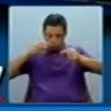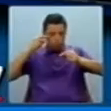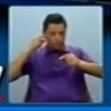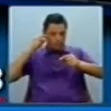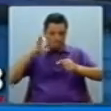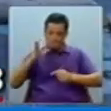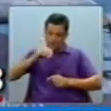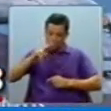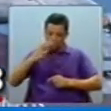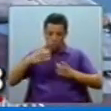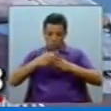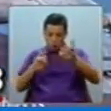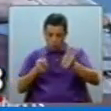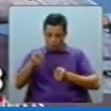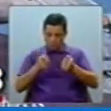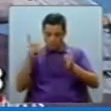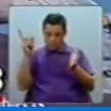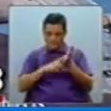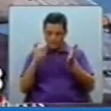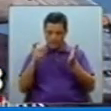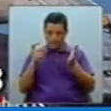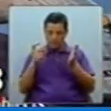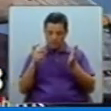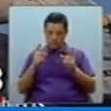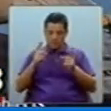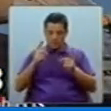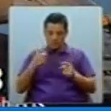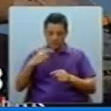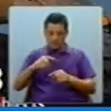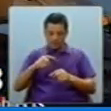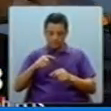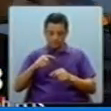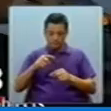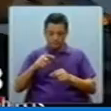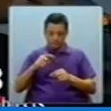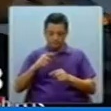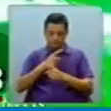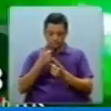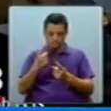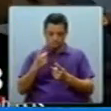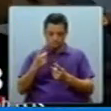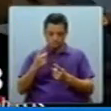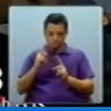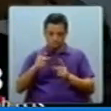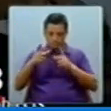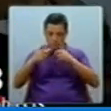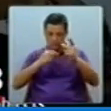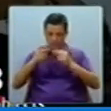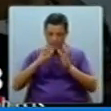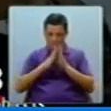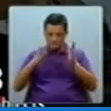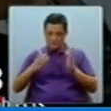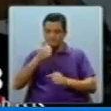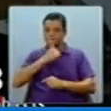organizações americanas, e que pegaram em dados do ESO de uma estrela gigante